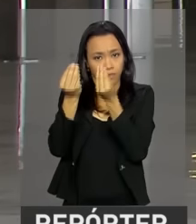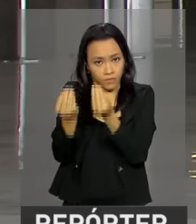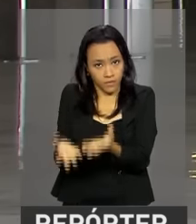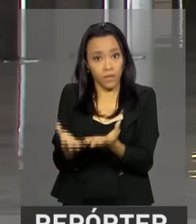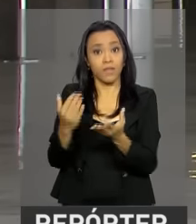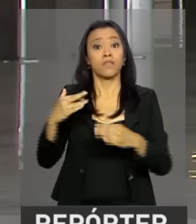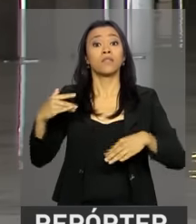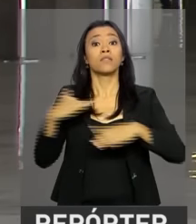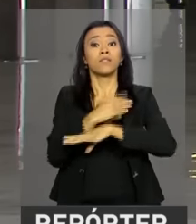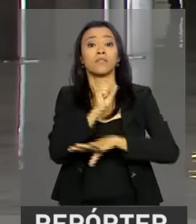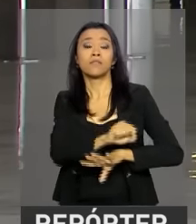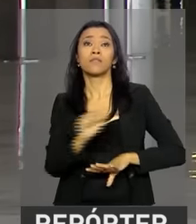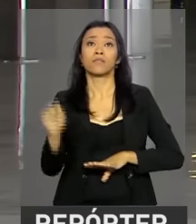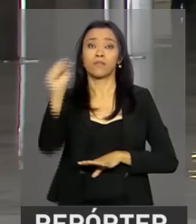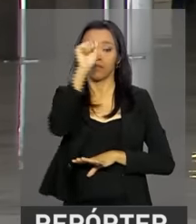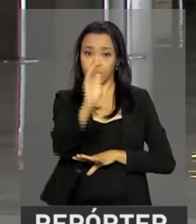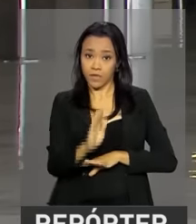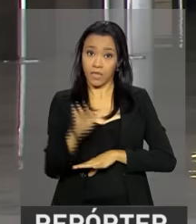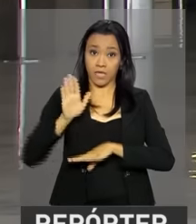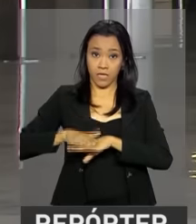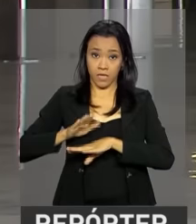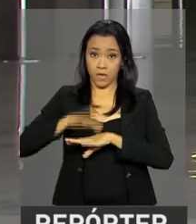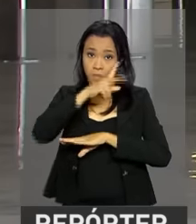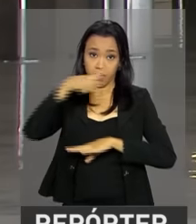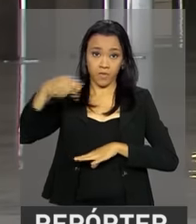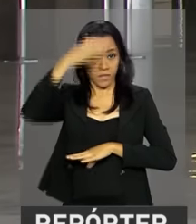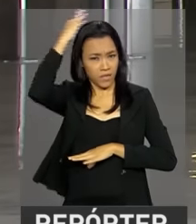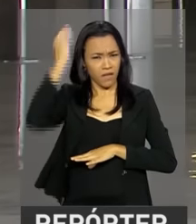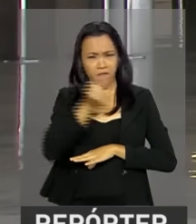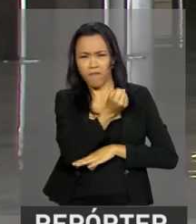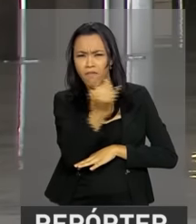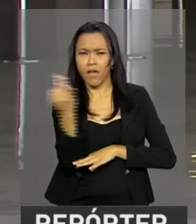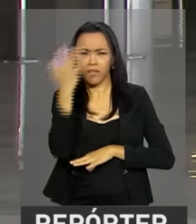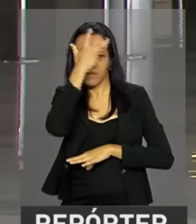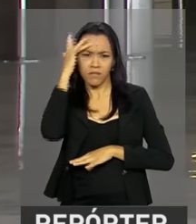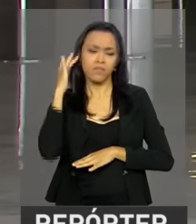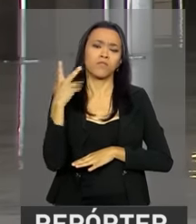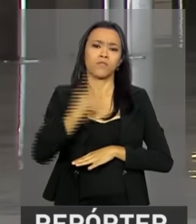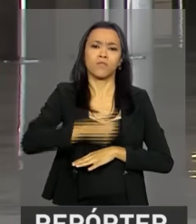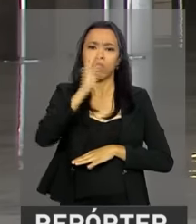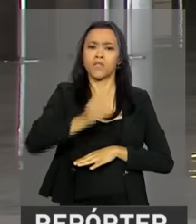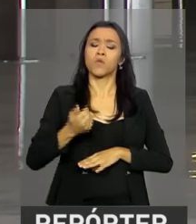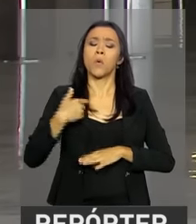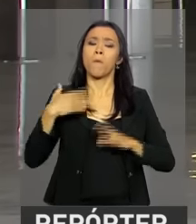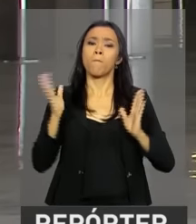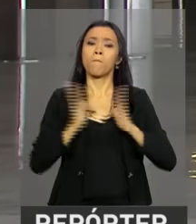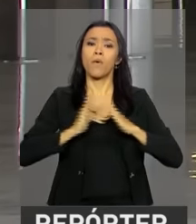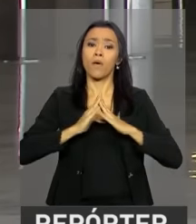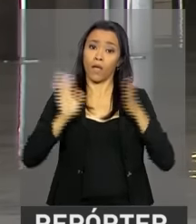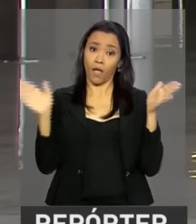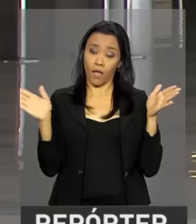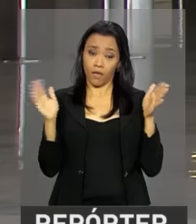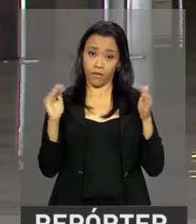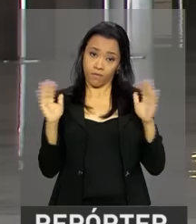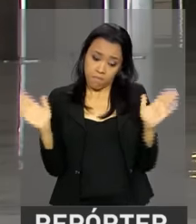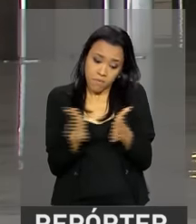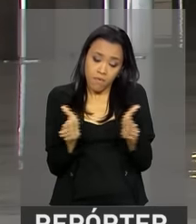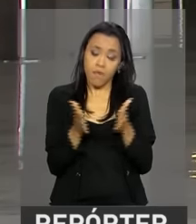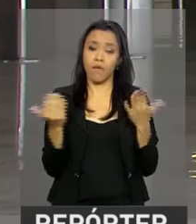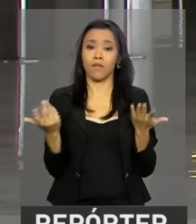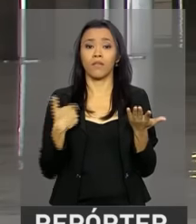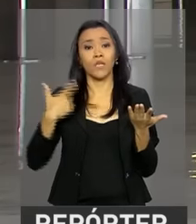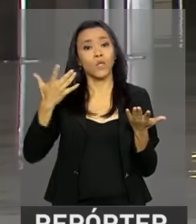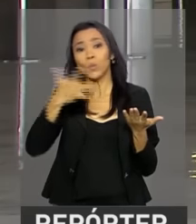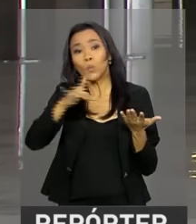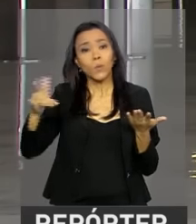cidades eh de acordo com o presidente Michel Temer muitos brasileiros moram em casas pequenas casas modestas e não tem a segundo ele a